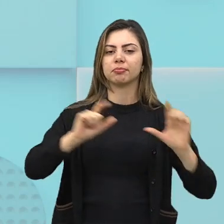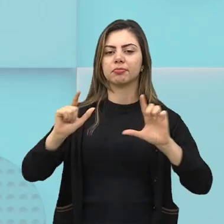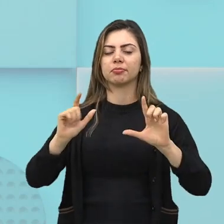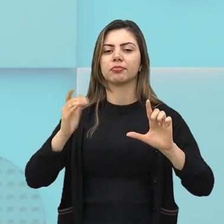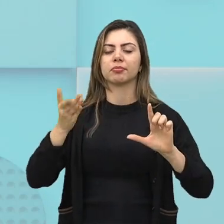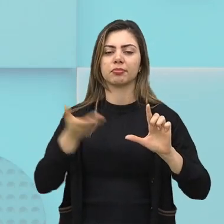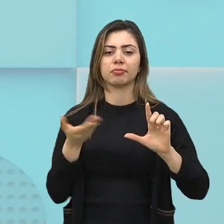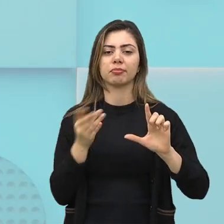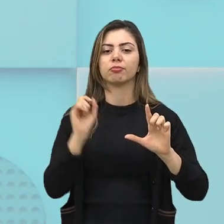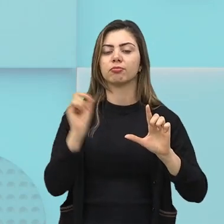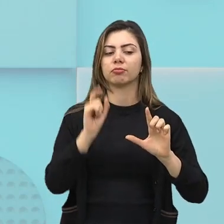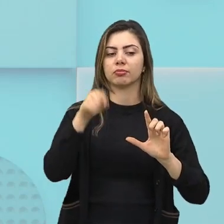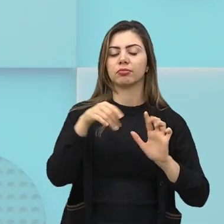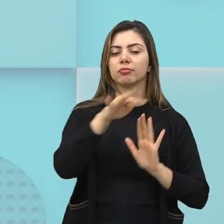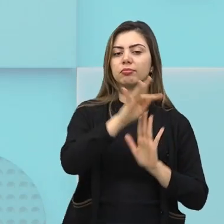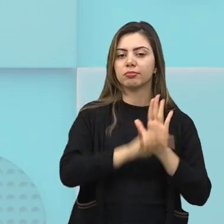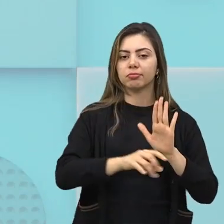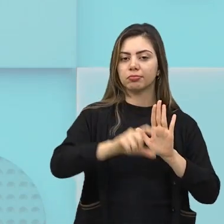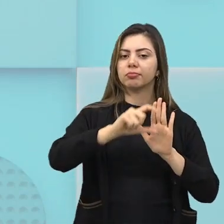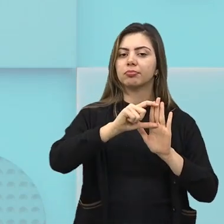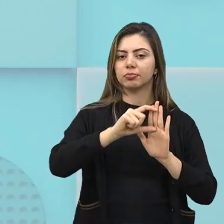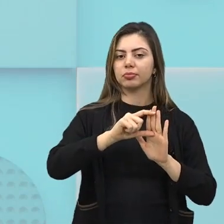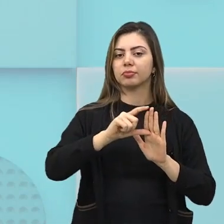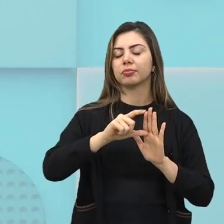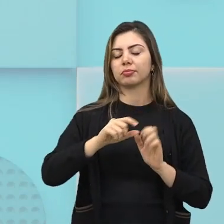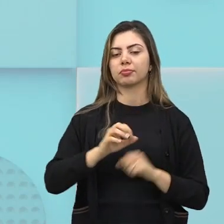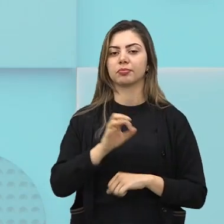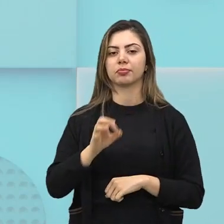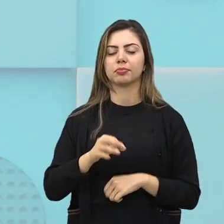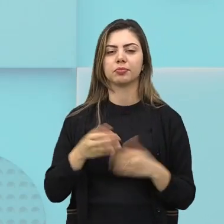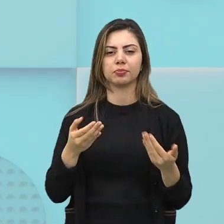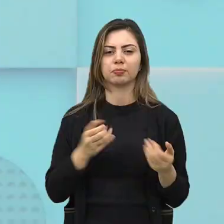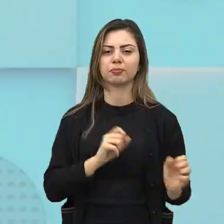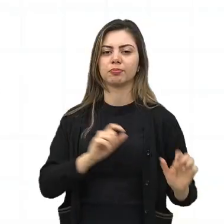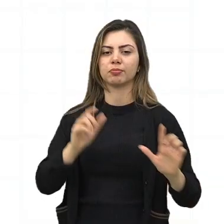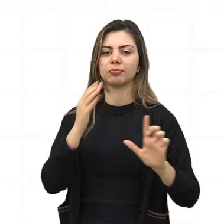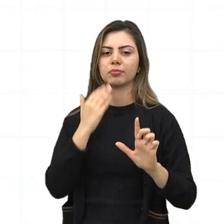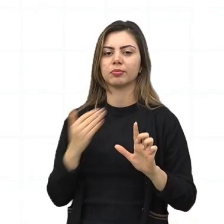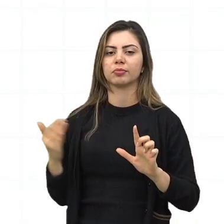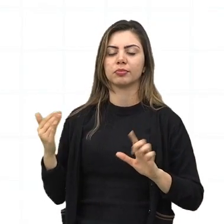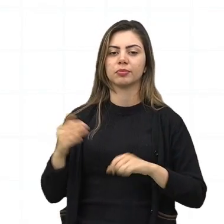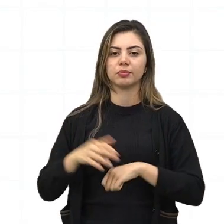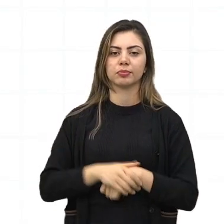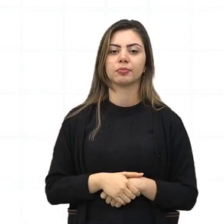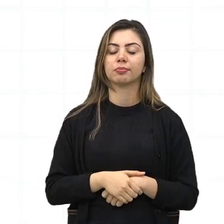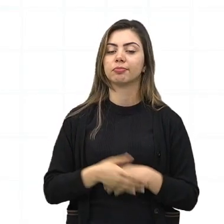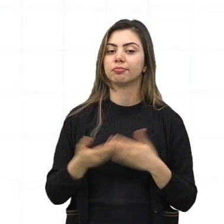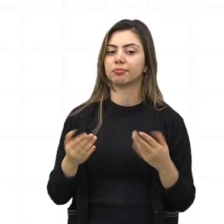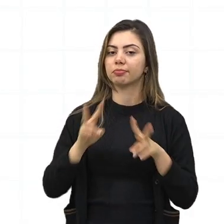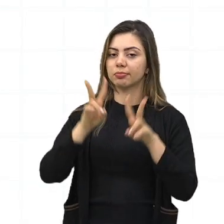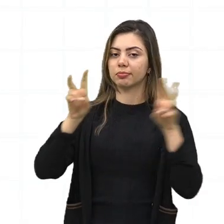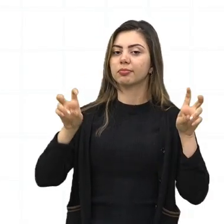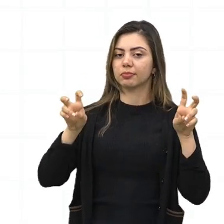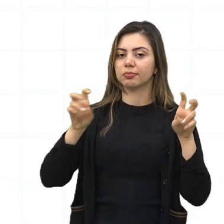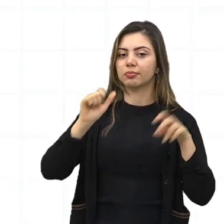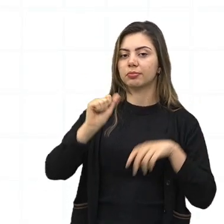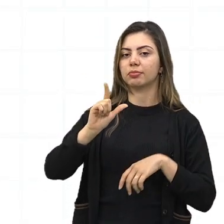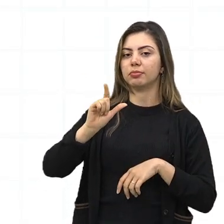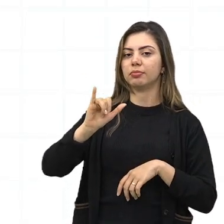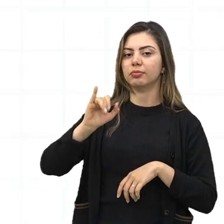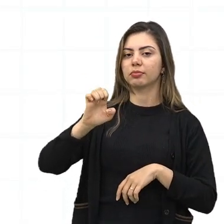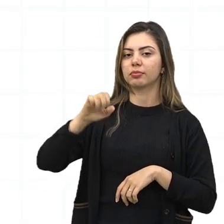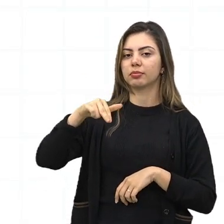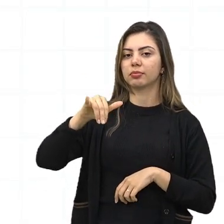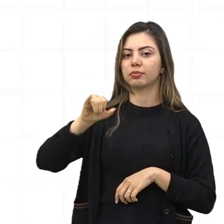trechinho só do conto original do Machado de Assis. Acompanha aí na tela. O alienista.